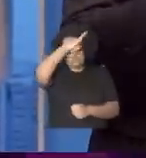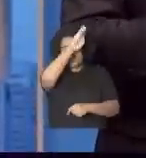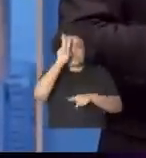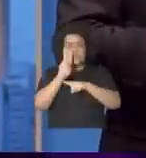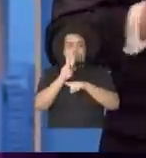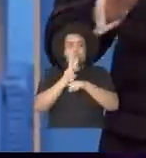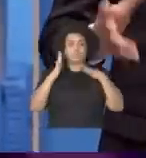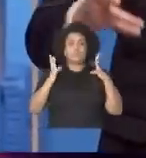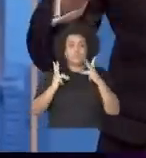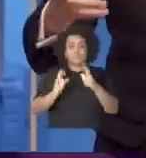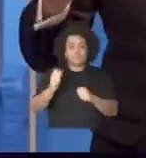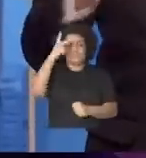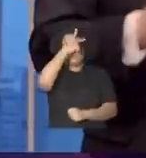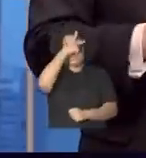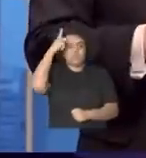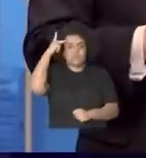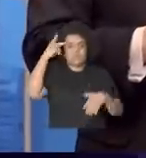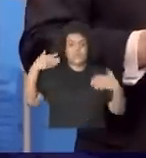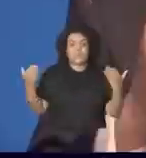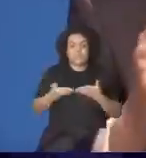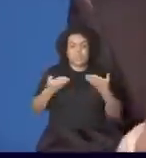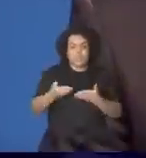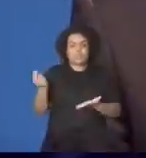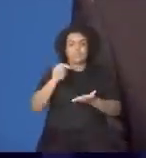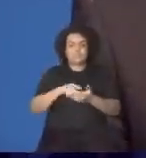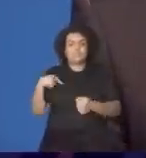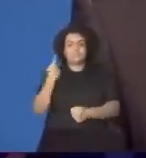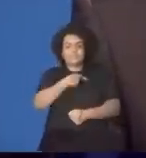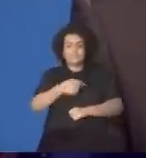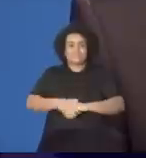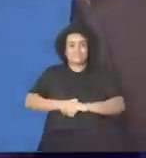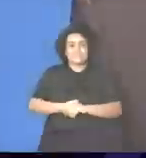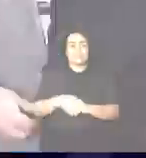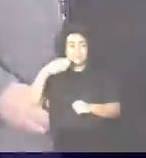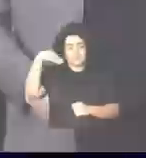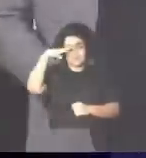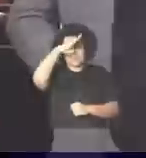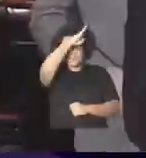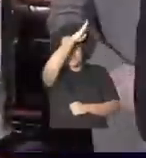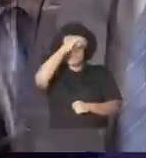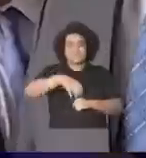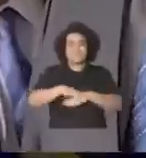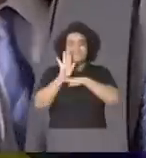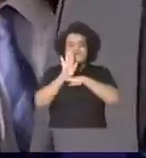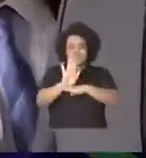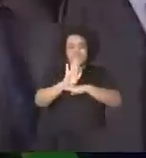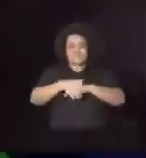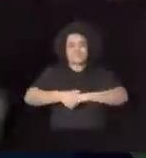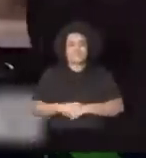com o Bolsonaro cuidar de todos os cidadãos. Agora chegou a nossa vez. E